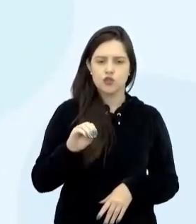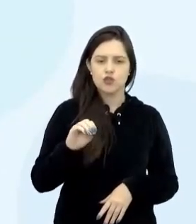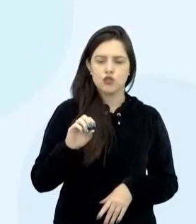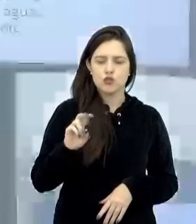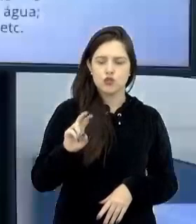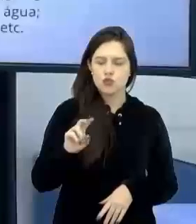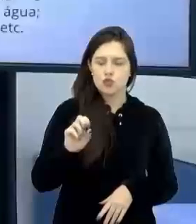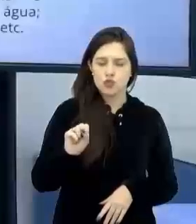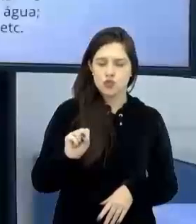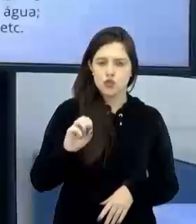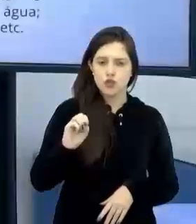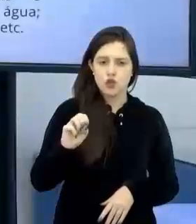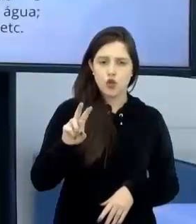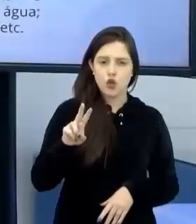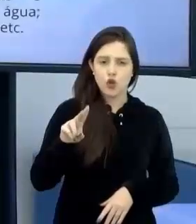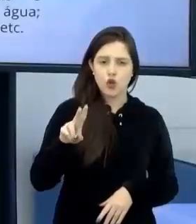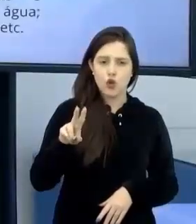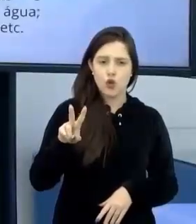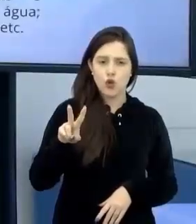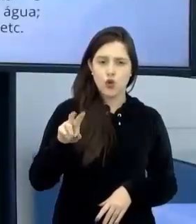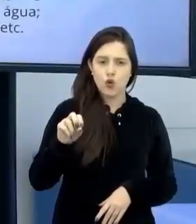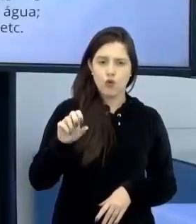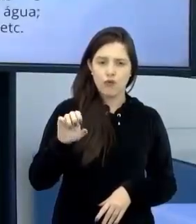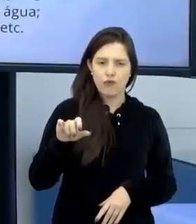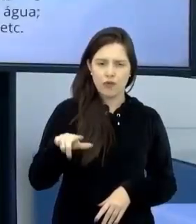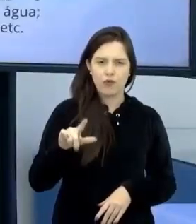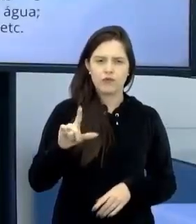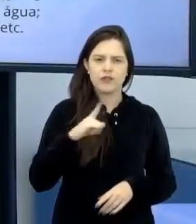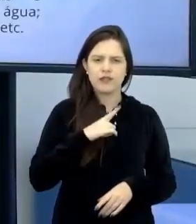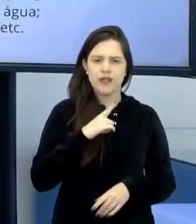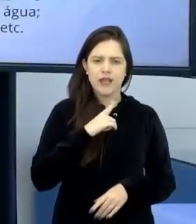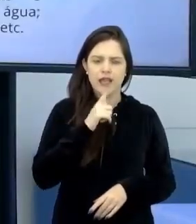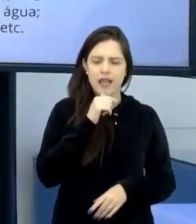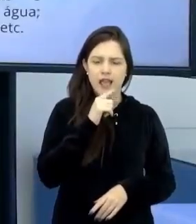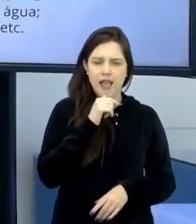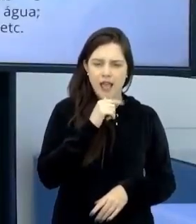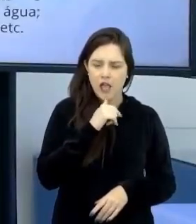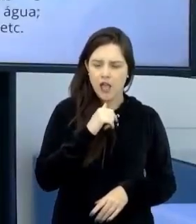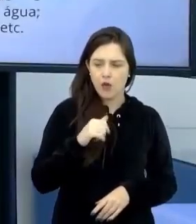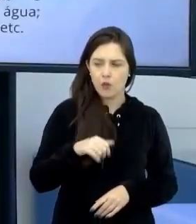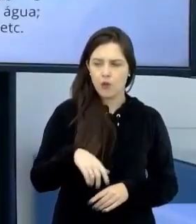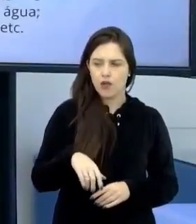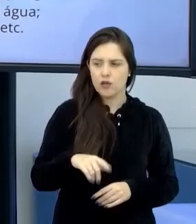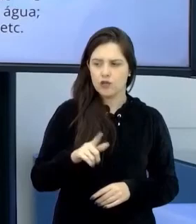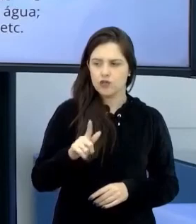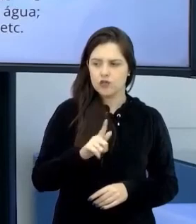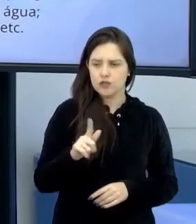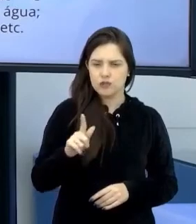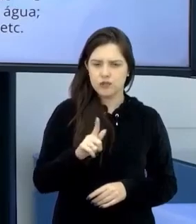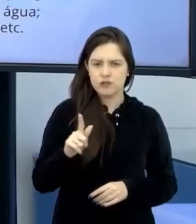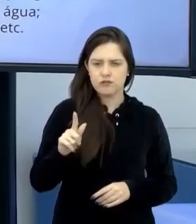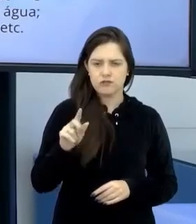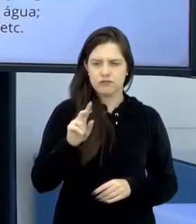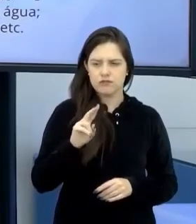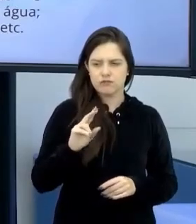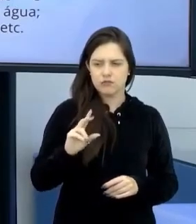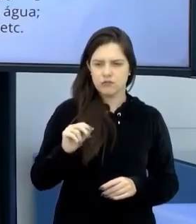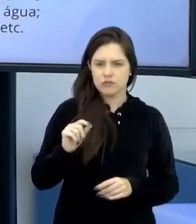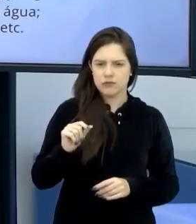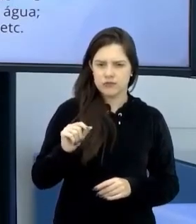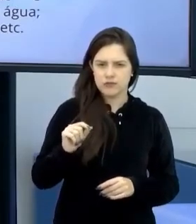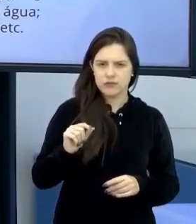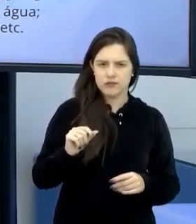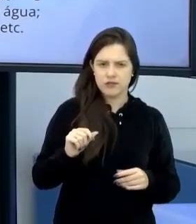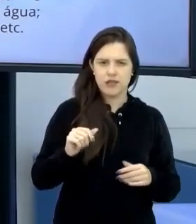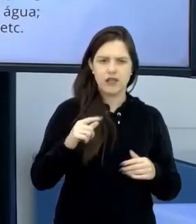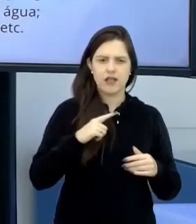exemplo, ela suporta até 37 gramas de sal de cozinha, né? O cloreto de sódio dissolvido nela. Saturação é a quantidade